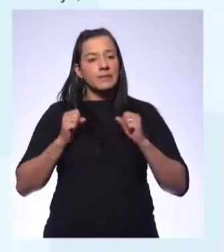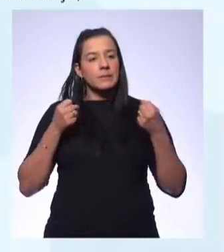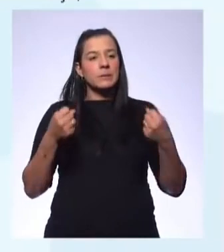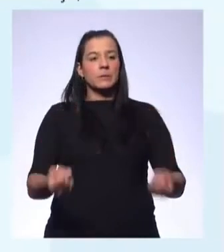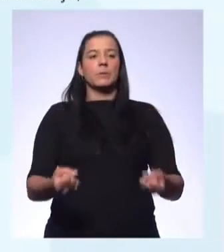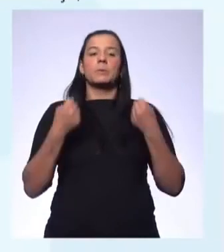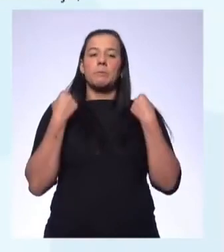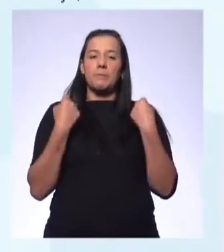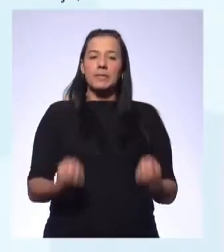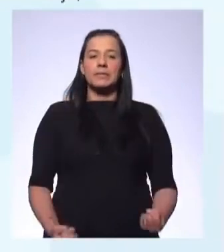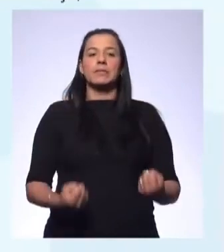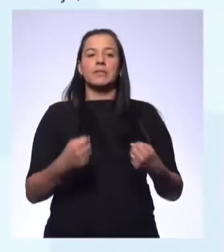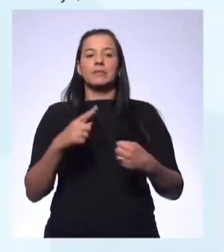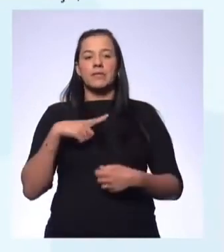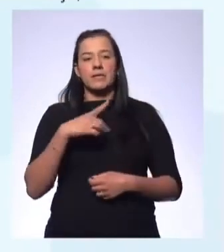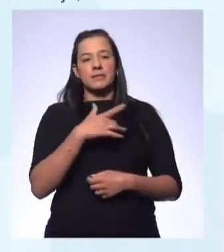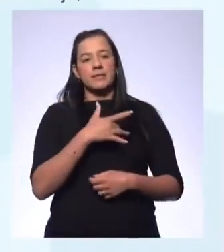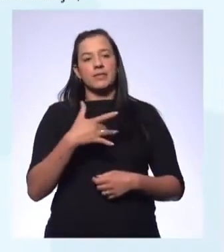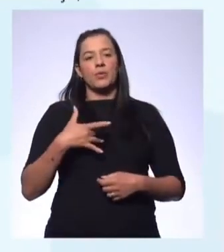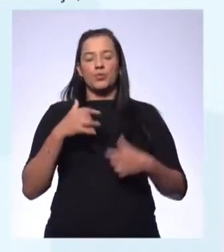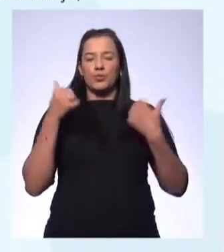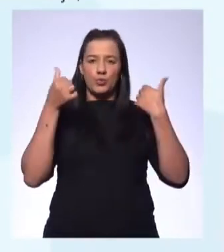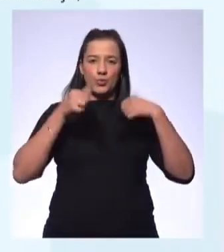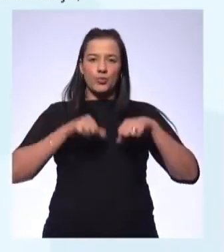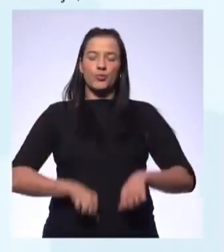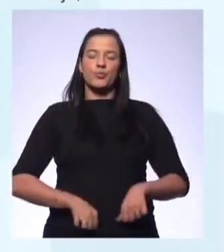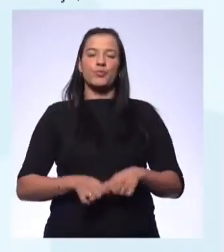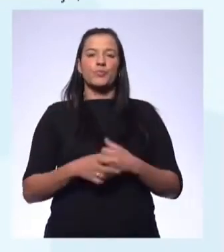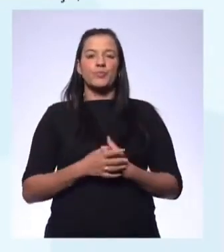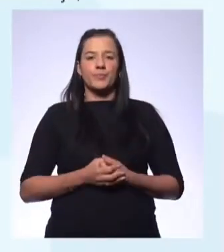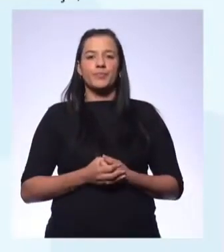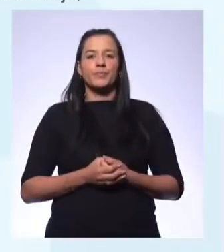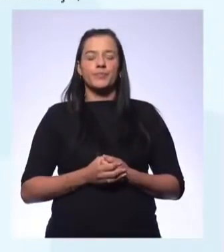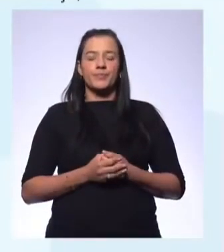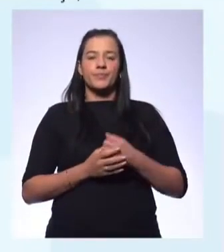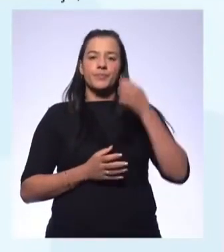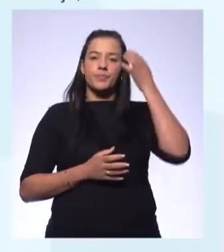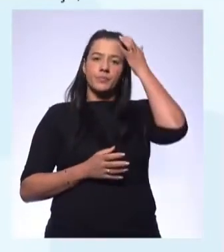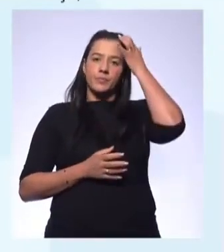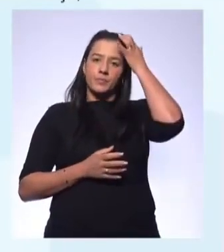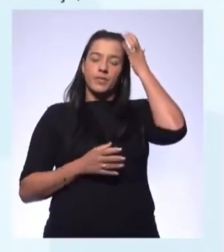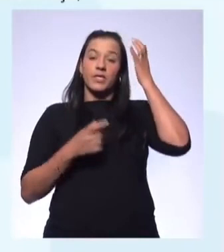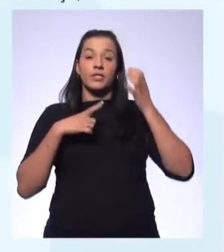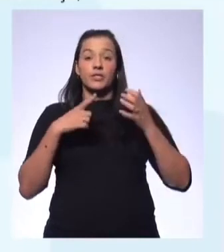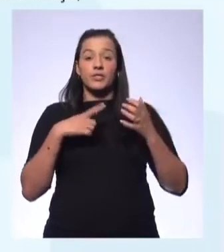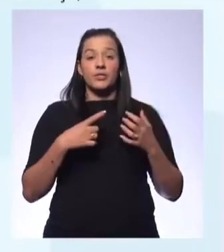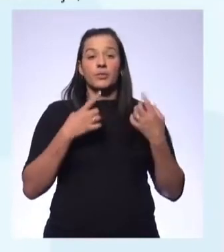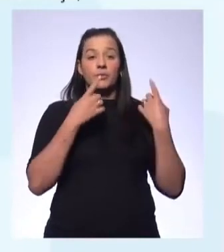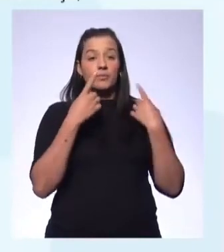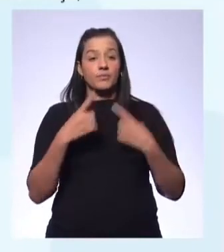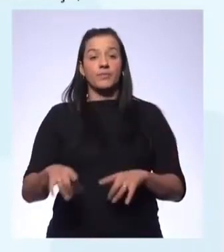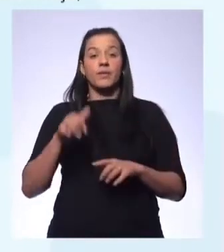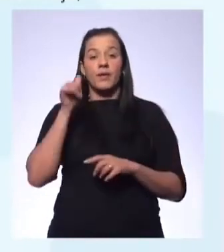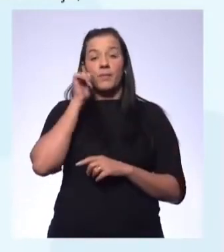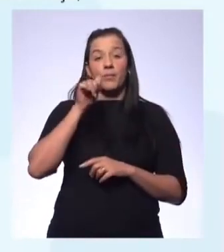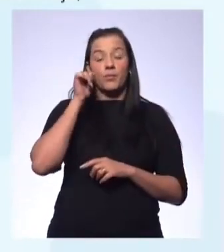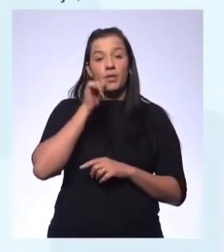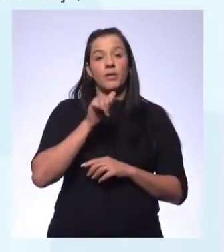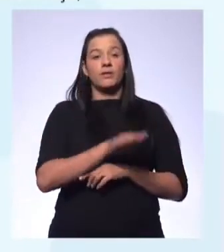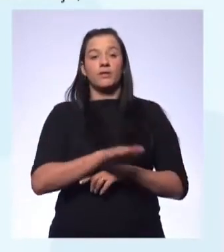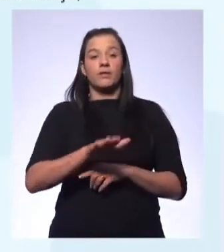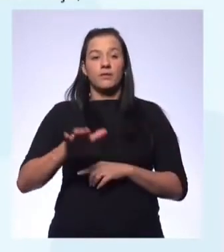repetitivo, que também traz danos e riscos à saúde, tá? E exploração do trabalho da mulher e da criança,